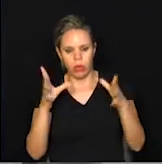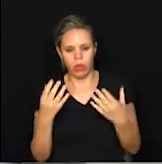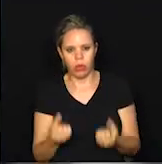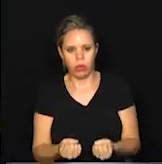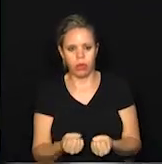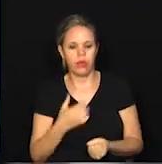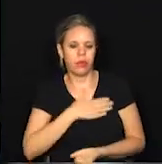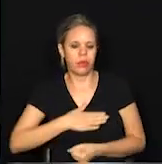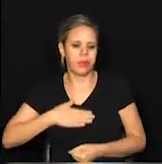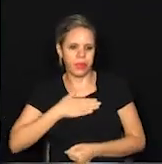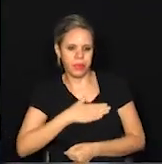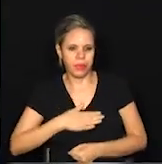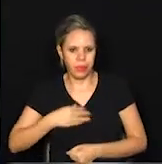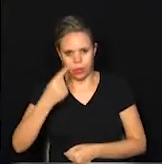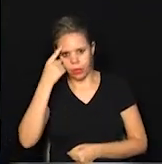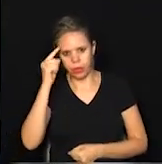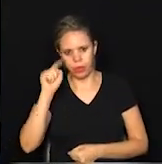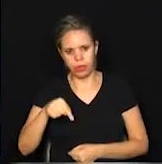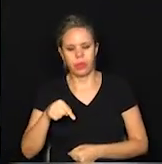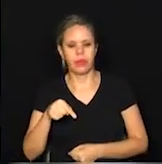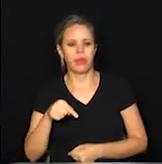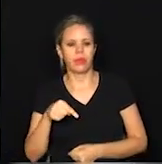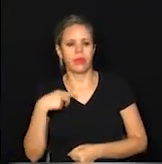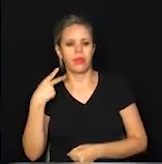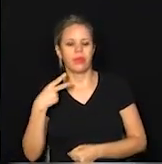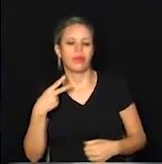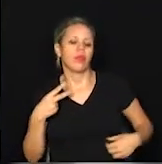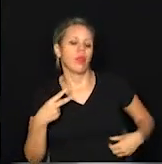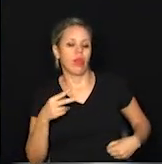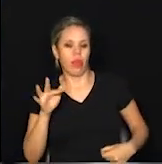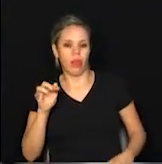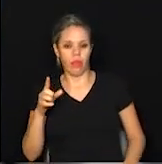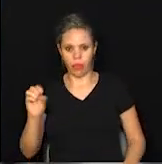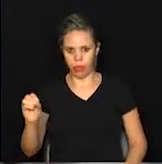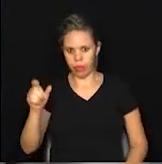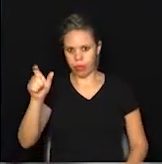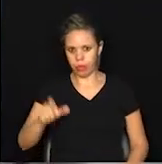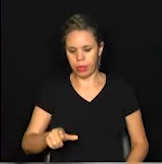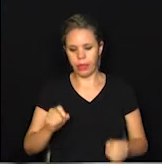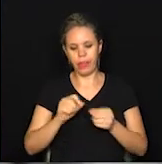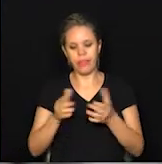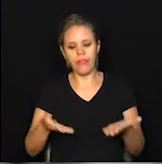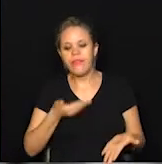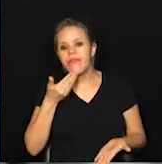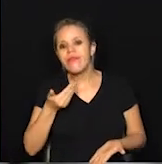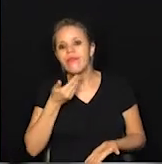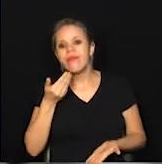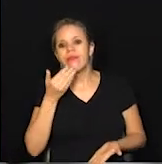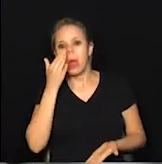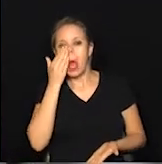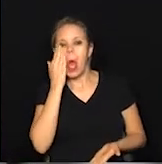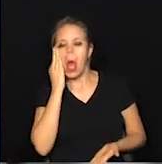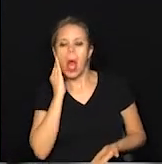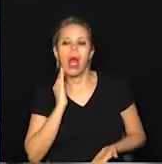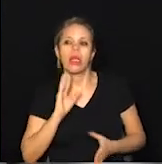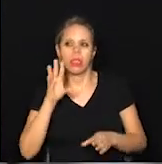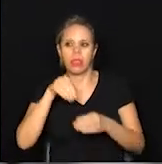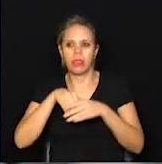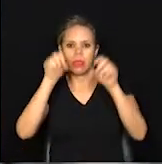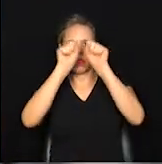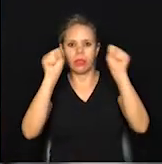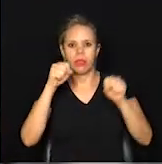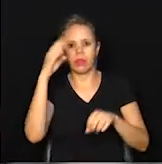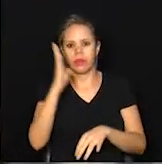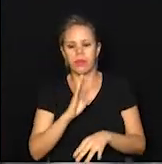gostei muito da ideia, essa ideia do Fernando, porque é uma ideia que vai facilitar, dentro do Sistema